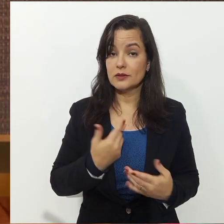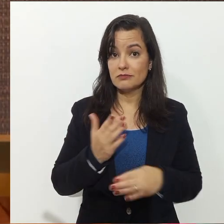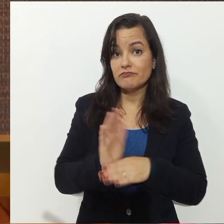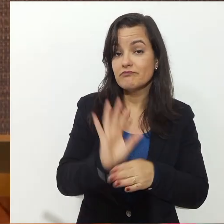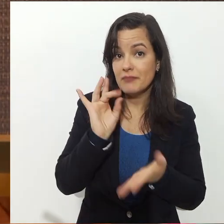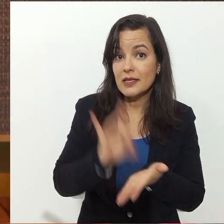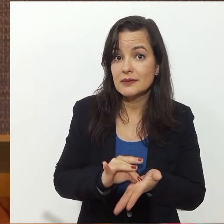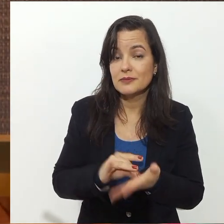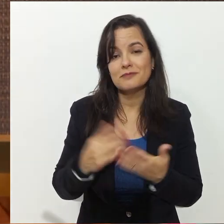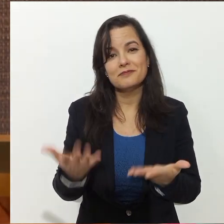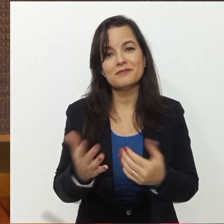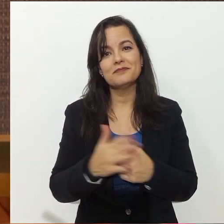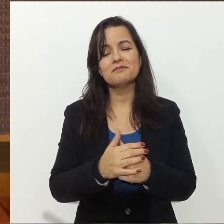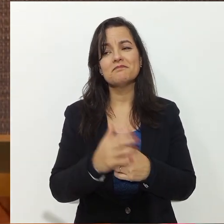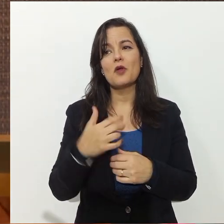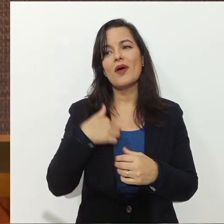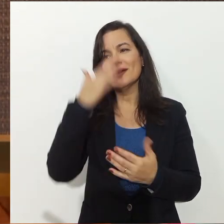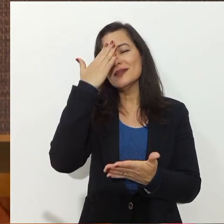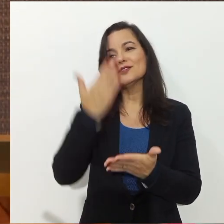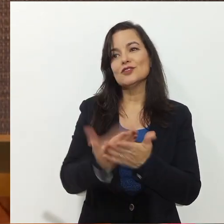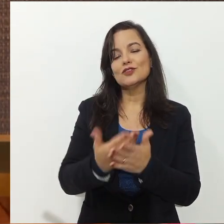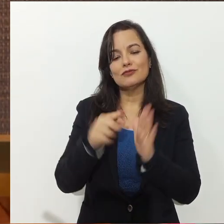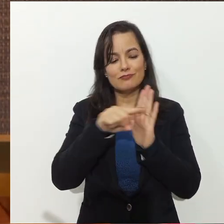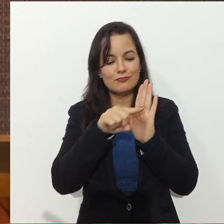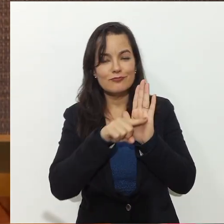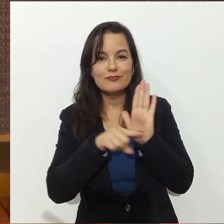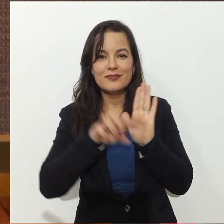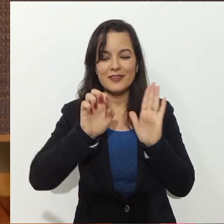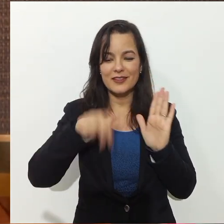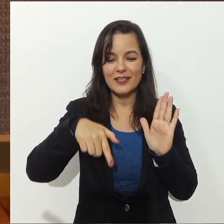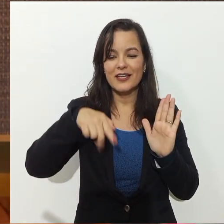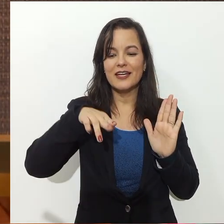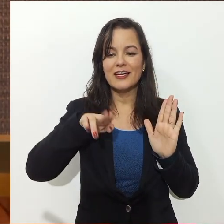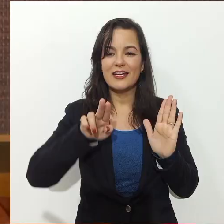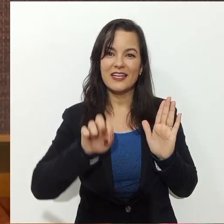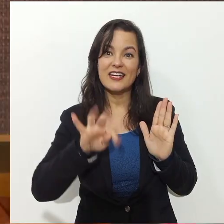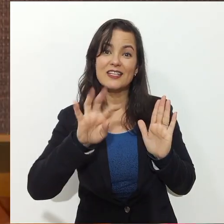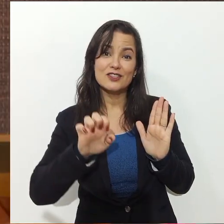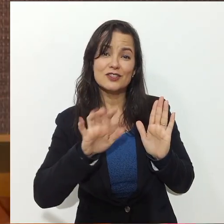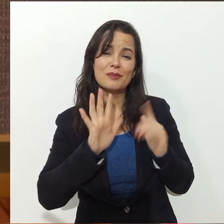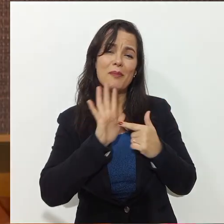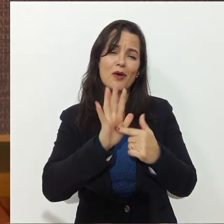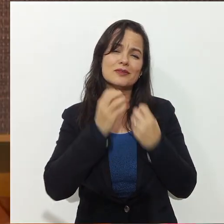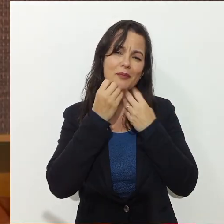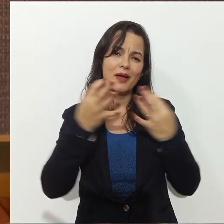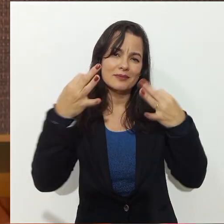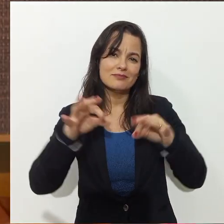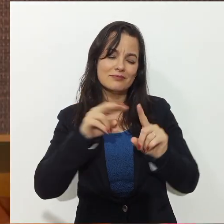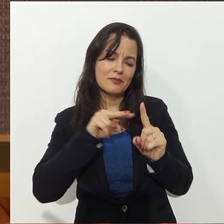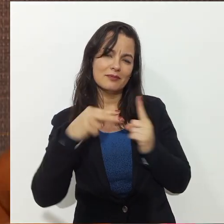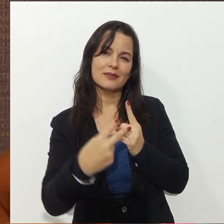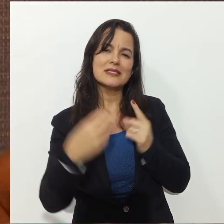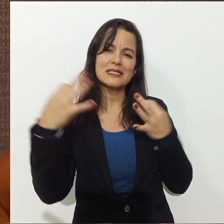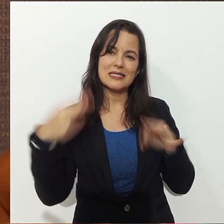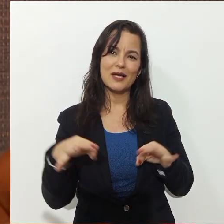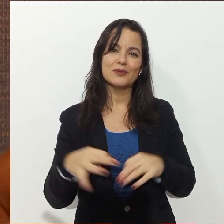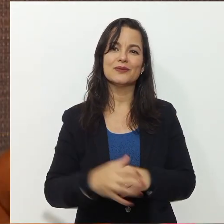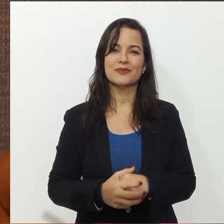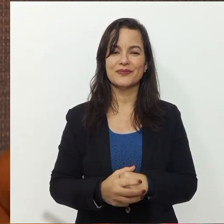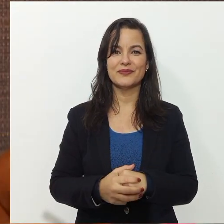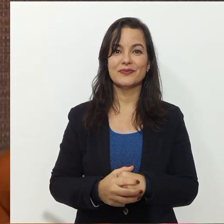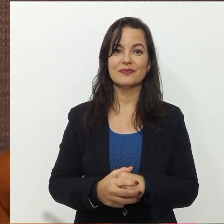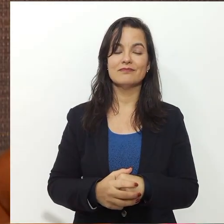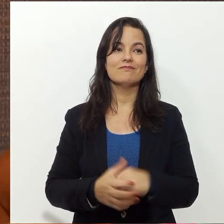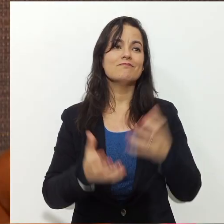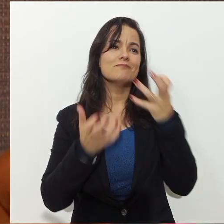enquete, está mais ou menos na perspectiva certa. Letícia, eu gostaria demais de agradecer a sua presença aqui com a